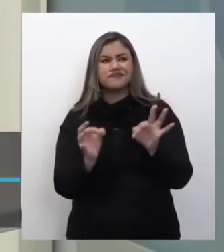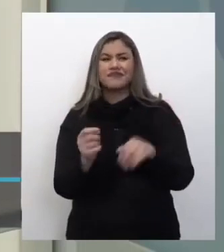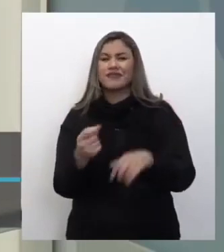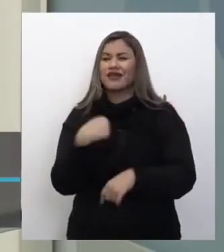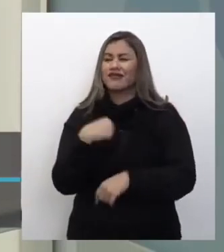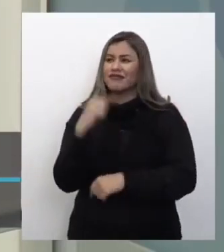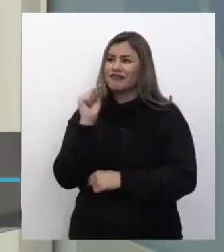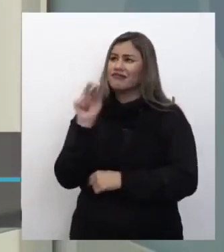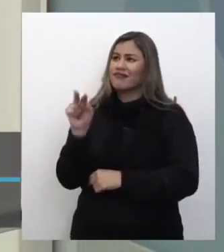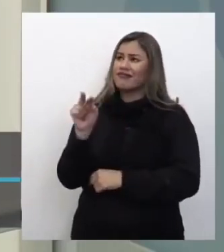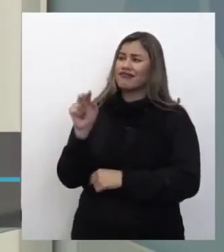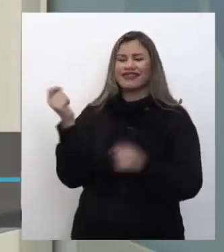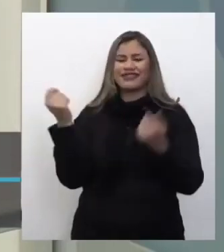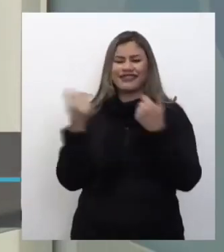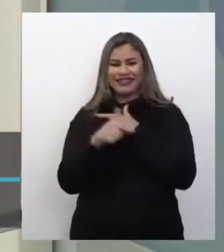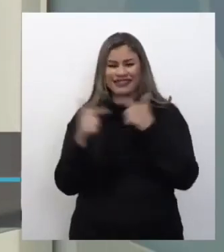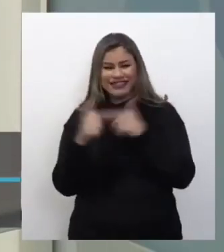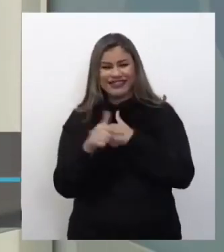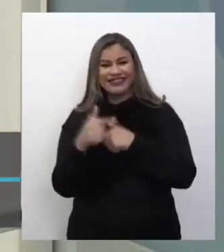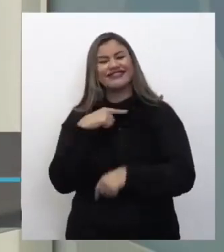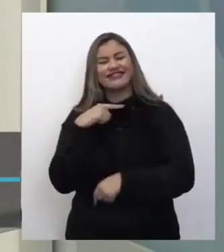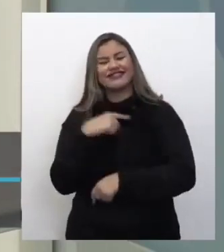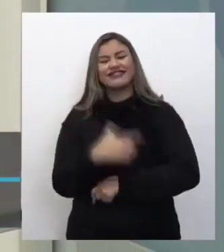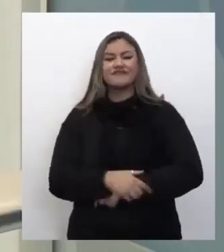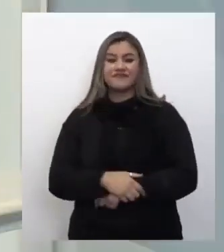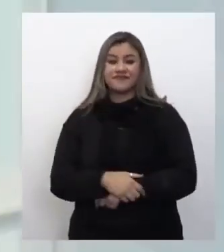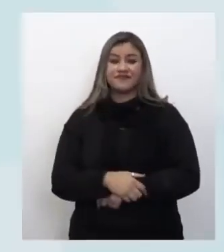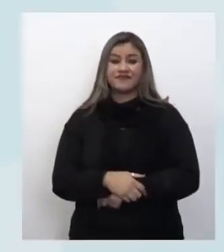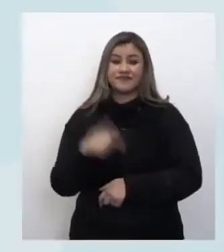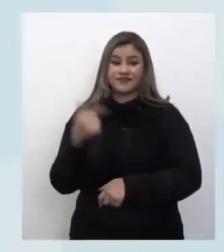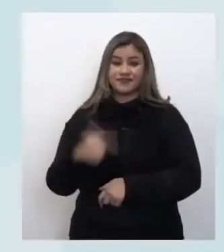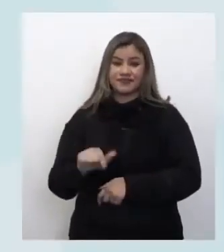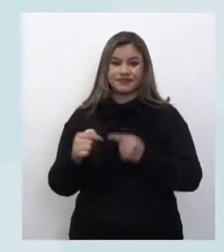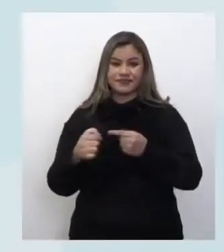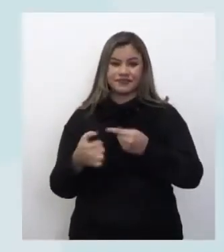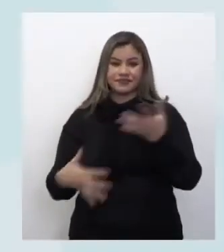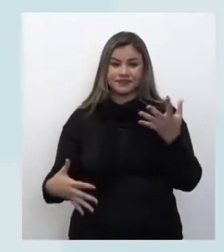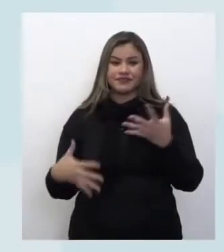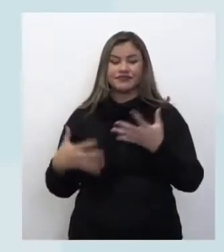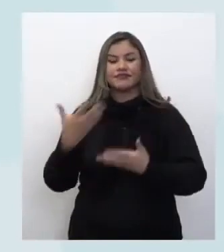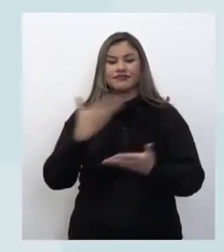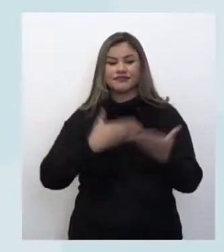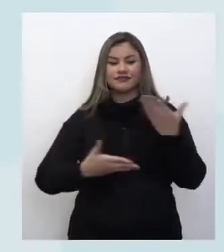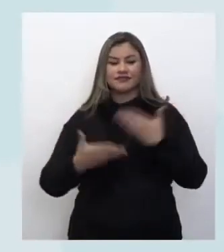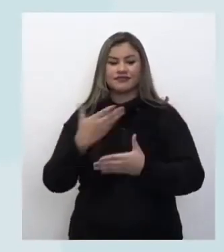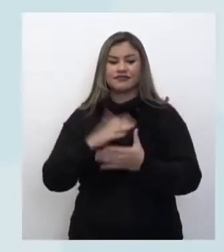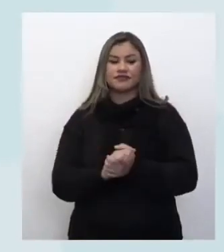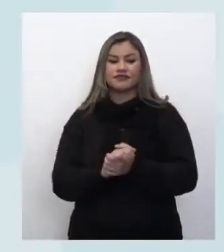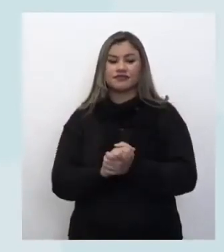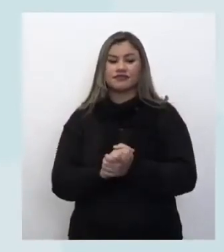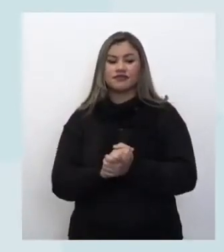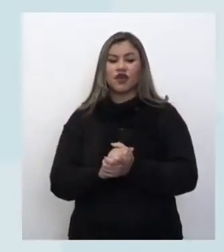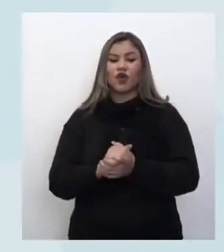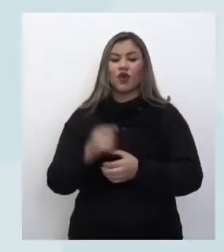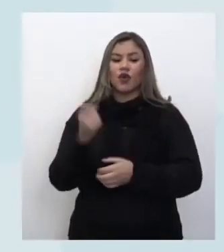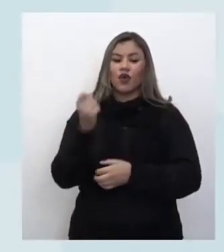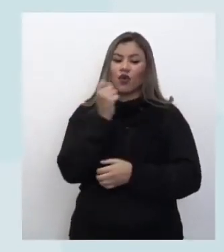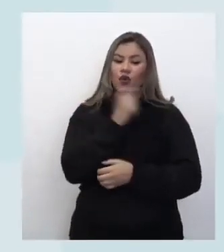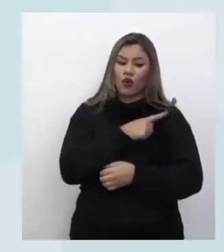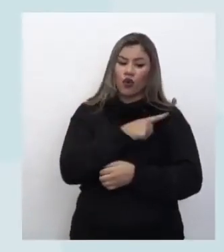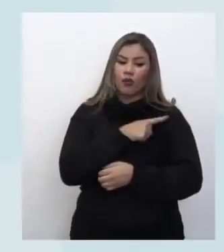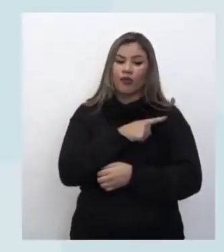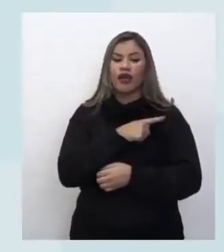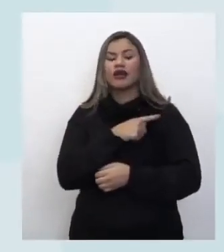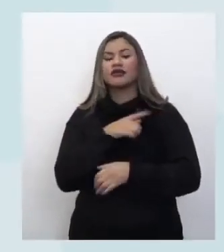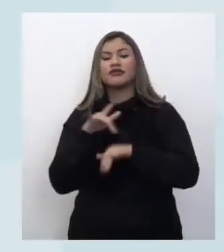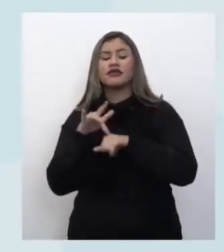da gente. Vamos lá, turma. Hora da interação do chat. Quais são as diferenças e semelhanças, então,